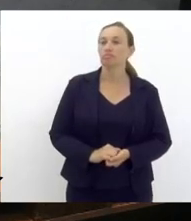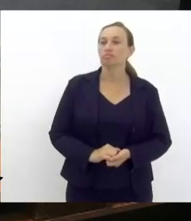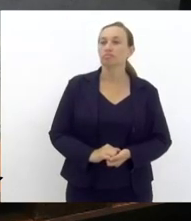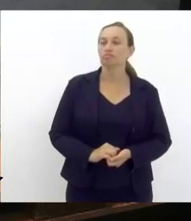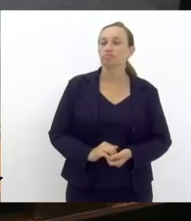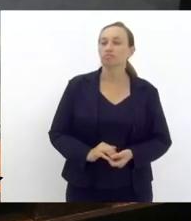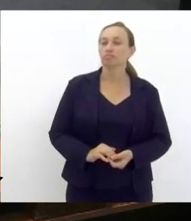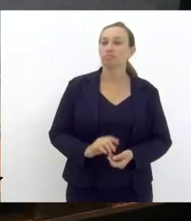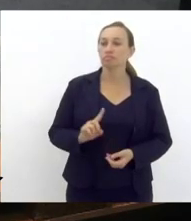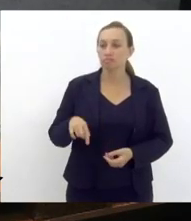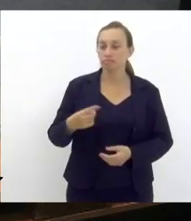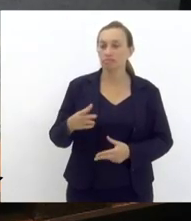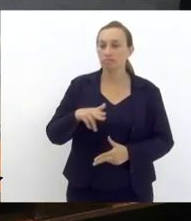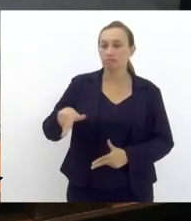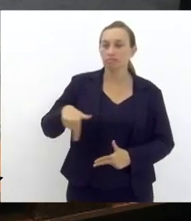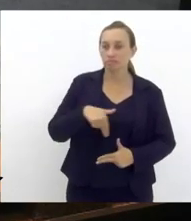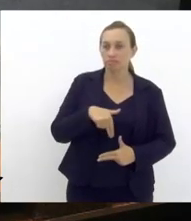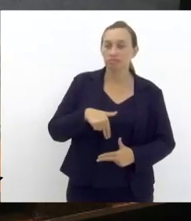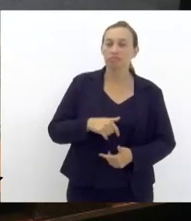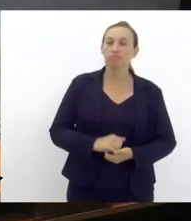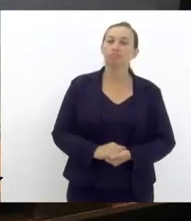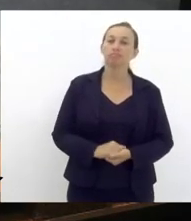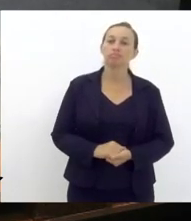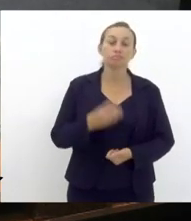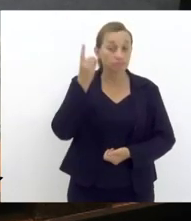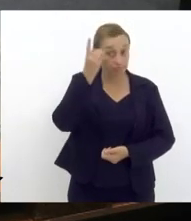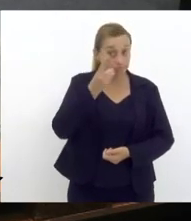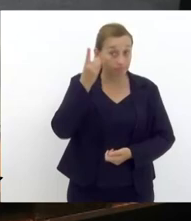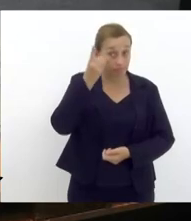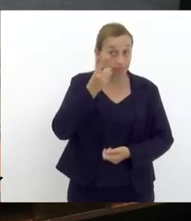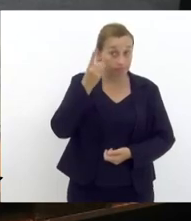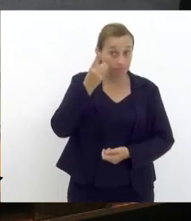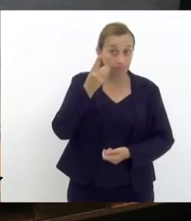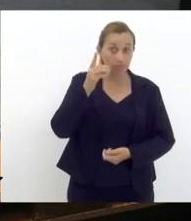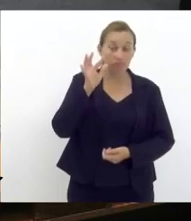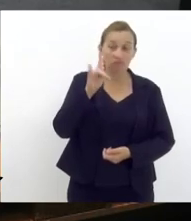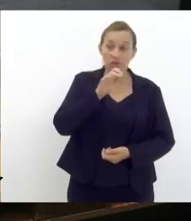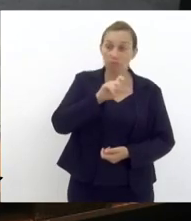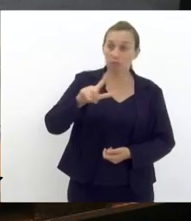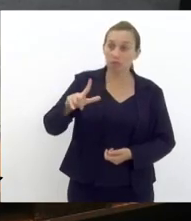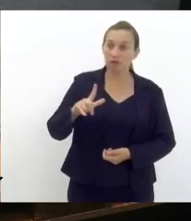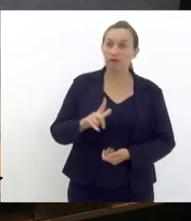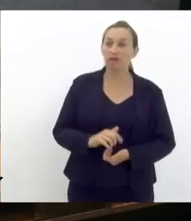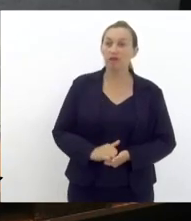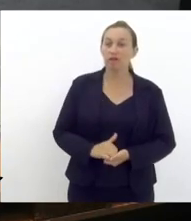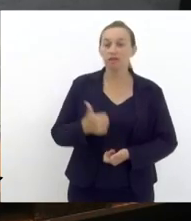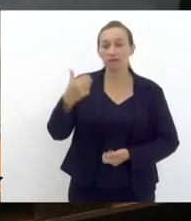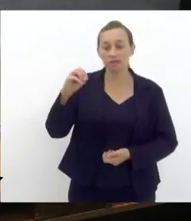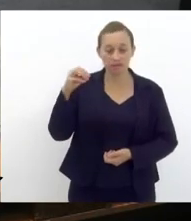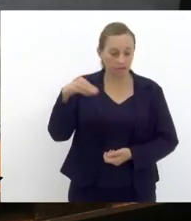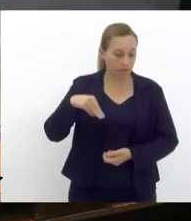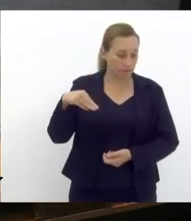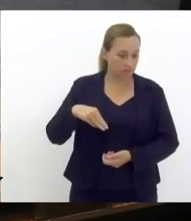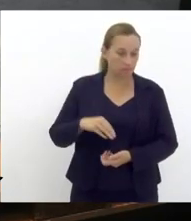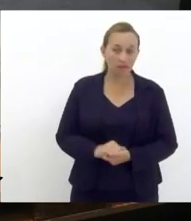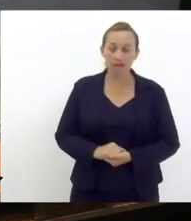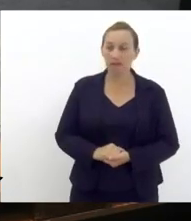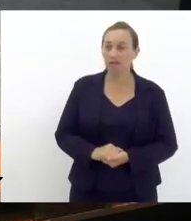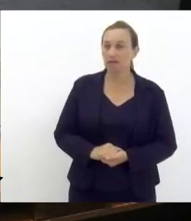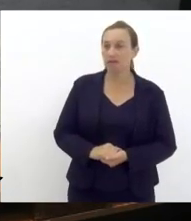o próximo orador escrito é o nome Deputado Felipe bobel que dispõe de 10 minutos